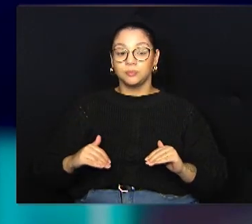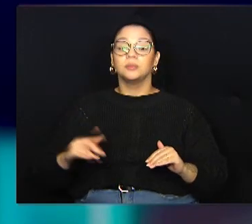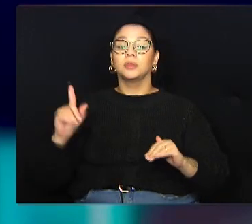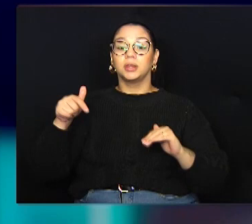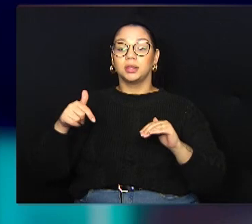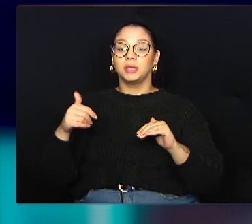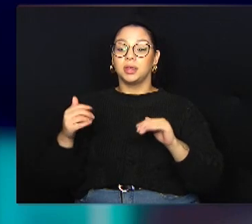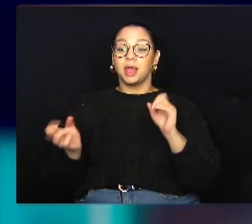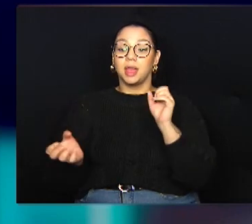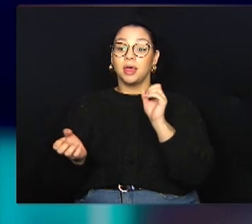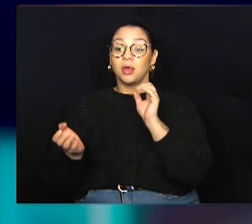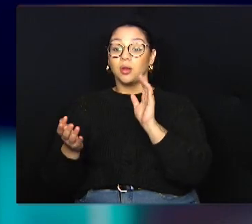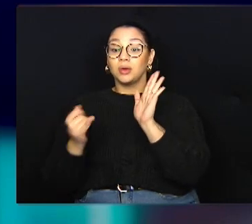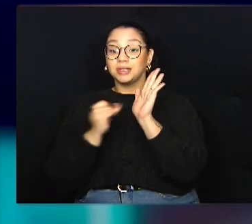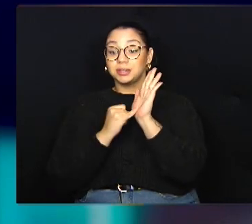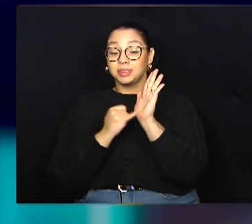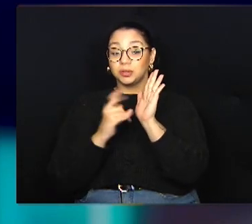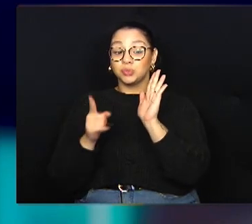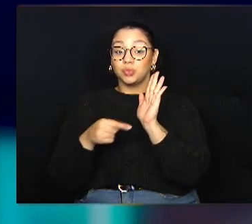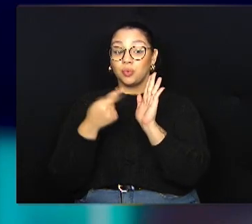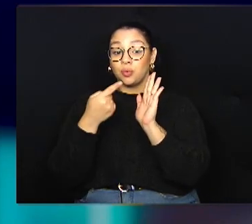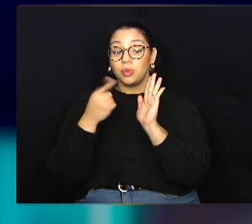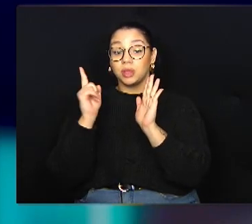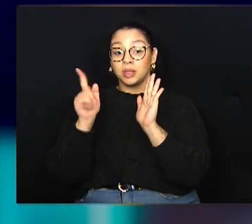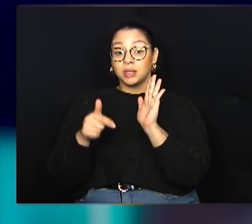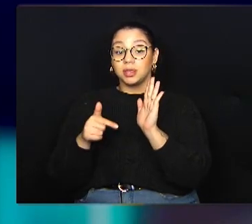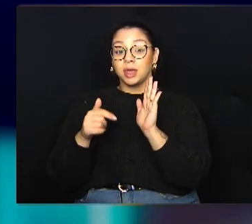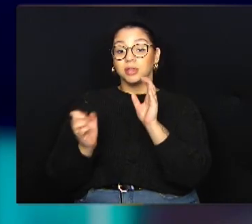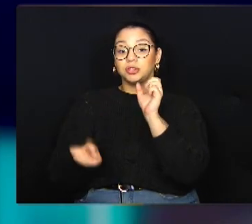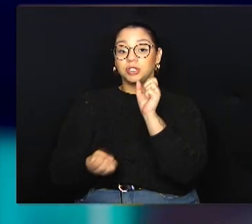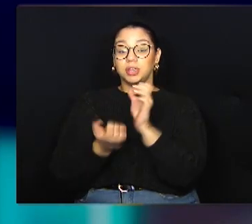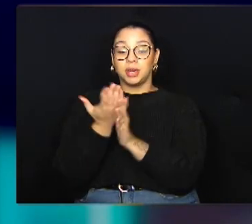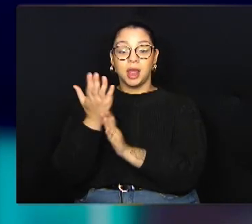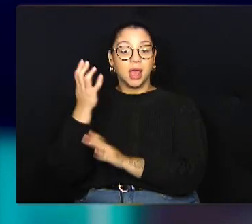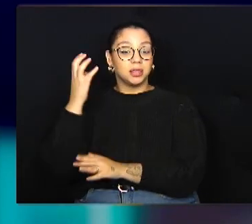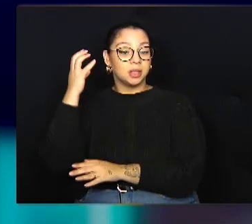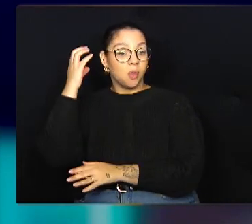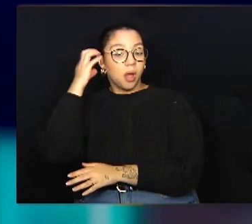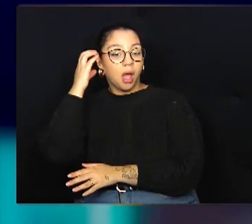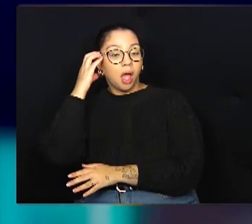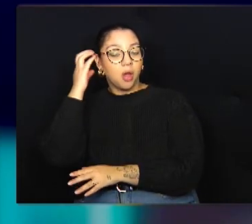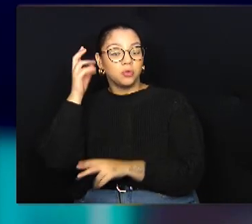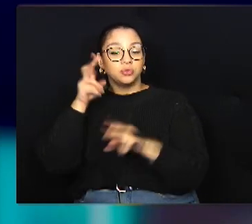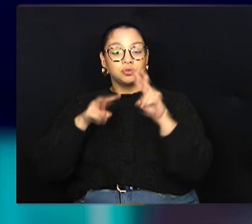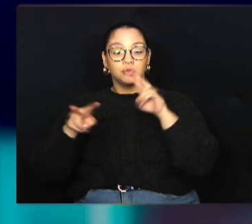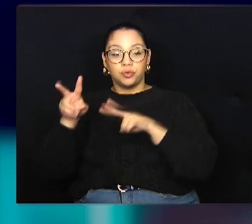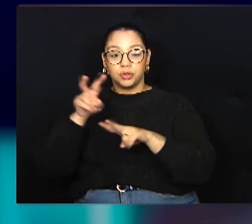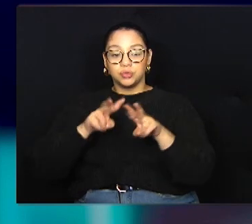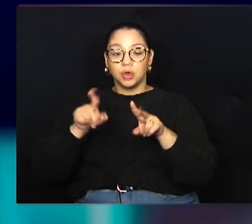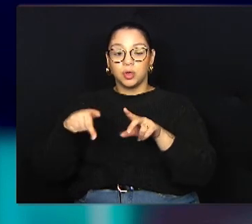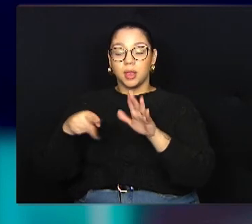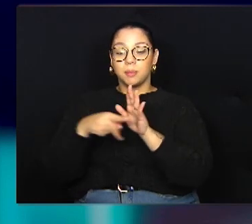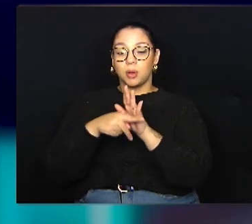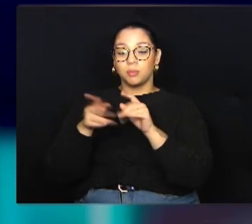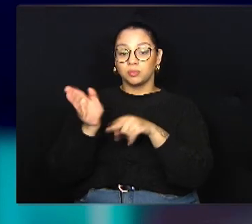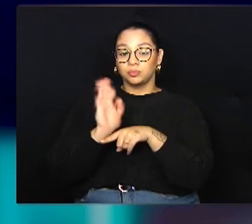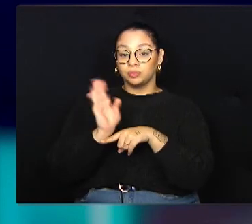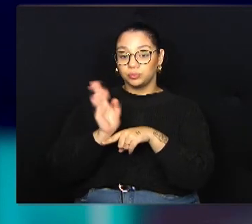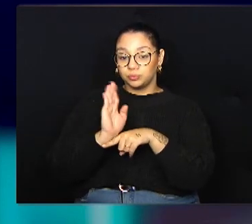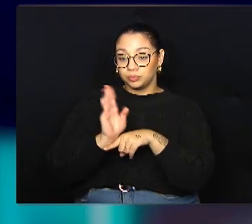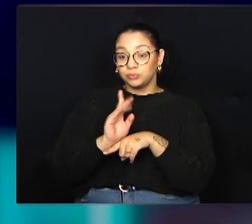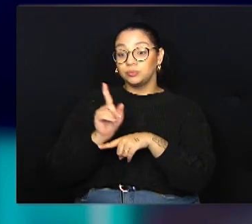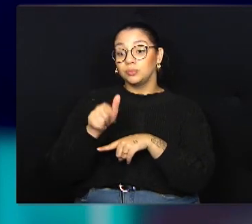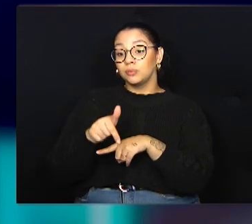audiovisual, porque como ele vem de um recurso advindo dos recursos do audiovisual,